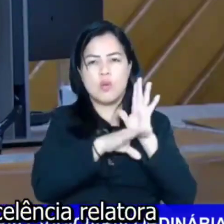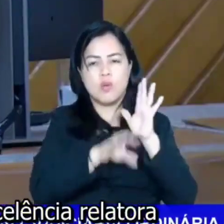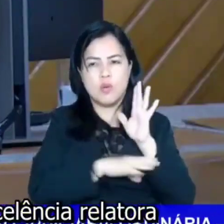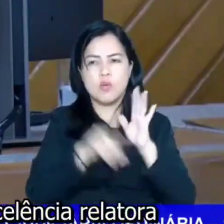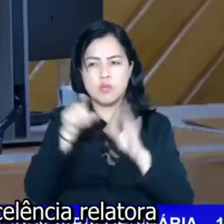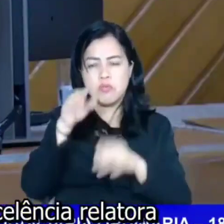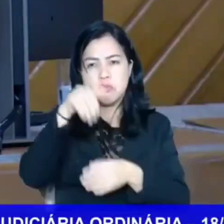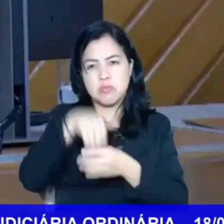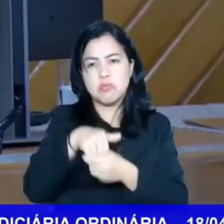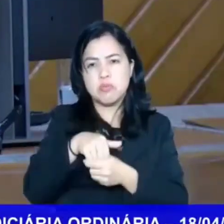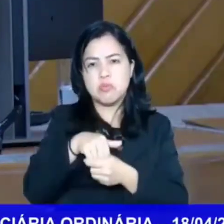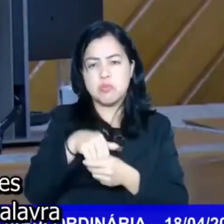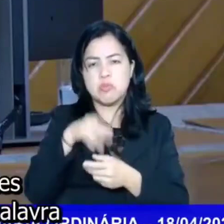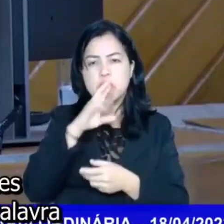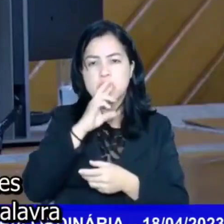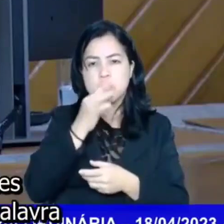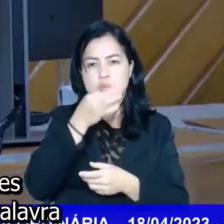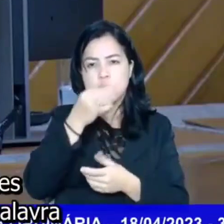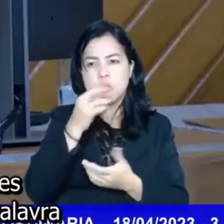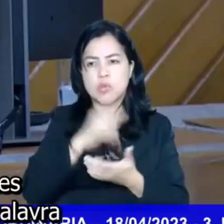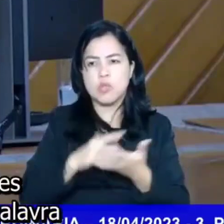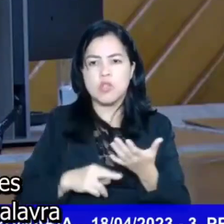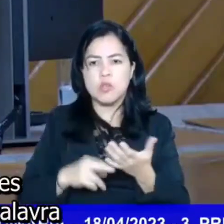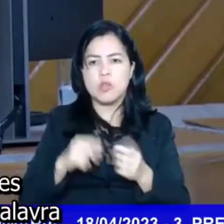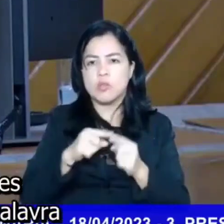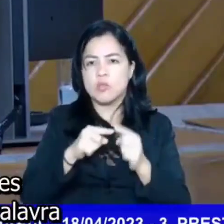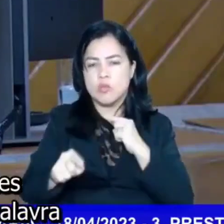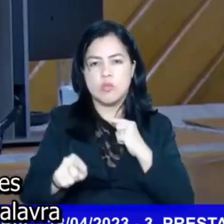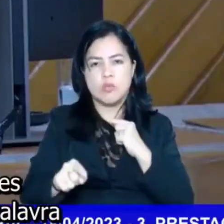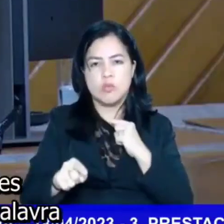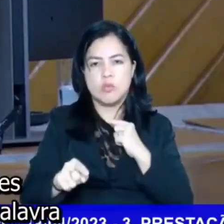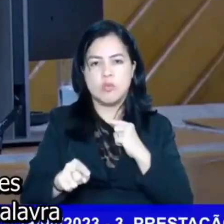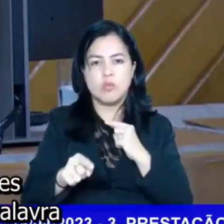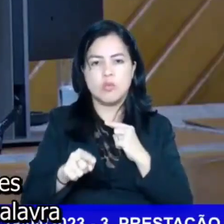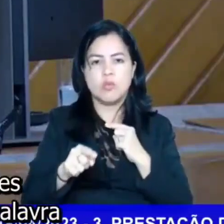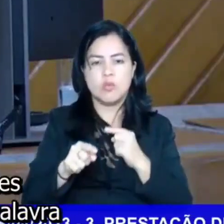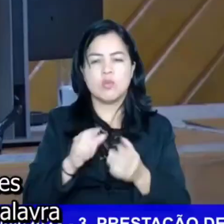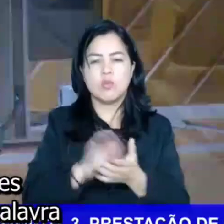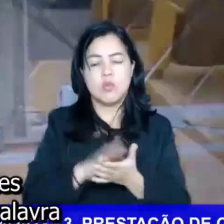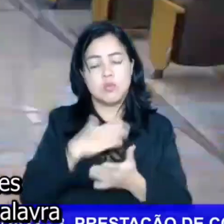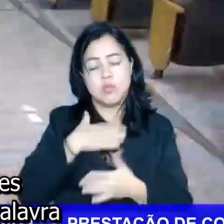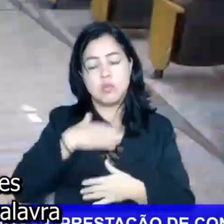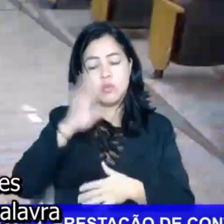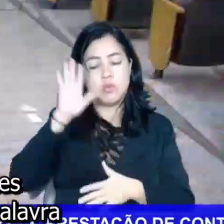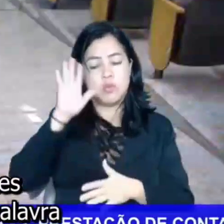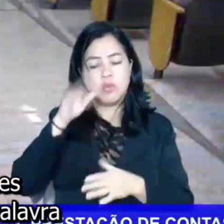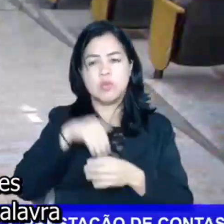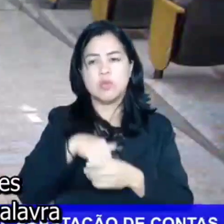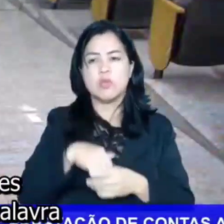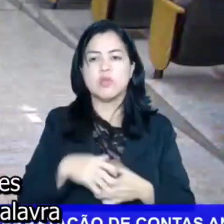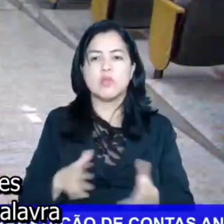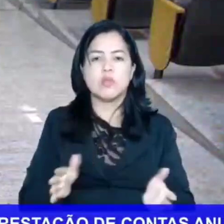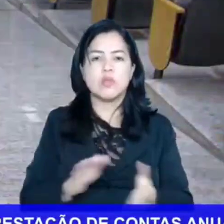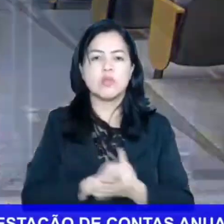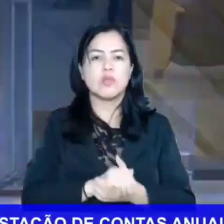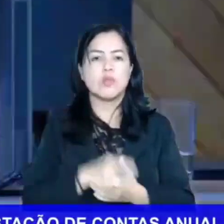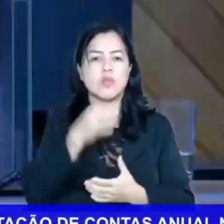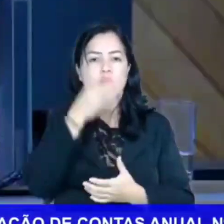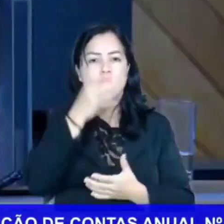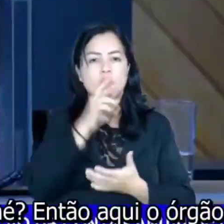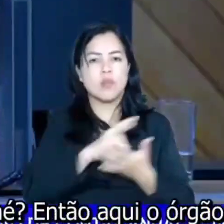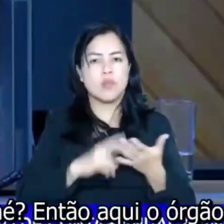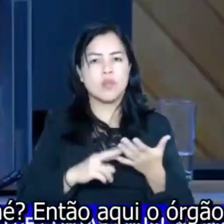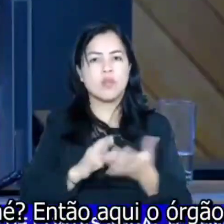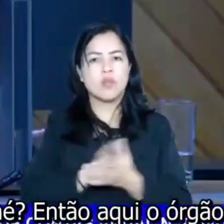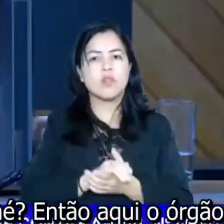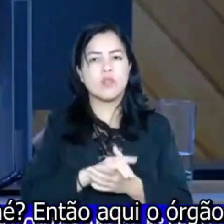Sua Excelência a relatora, conduzem à desaprovação das presentes contas. É a manifestação. A relatora com a palavra.